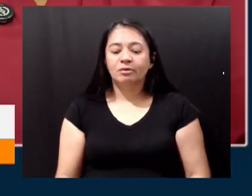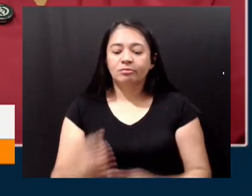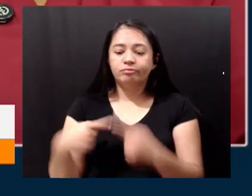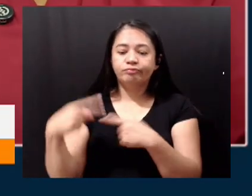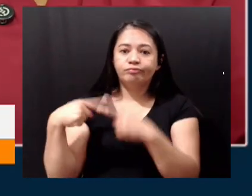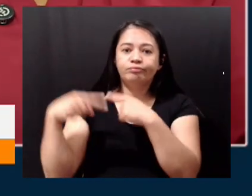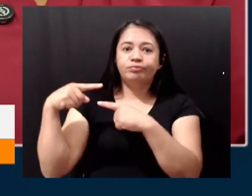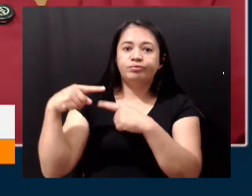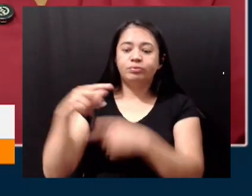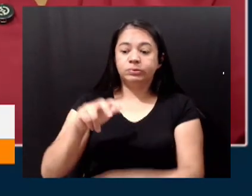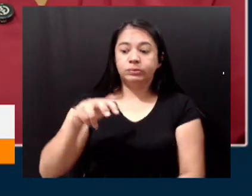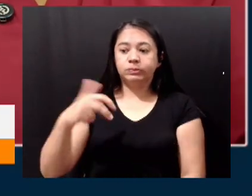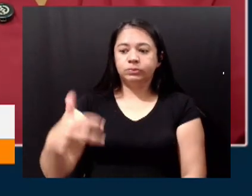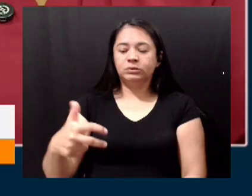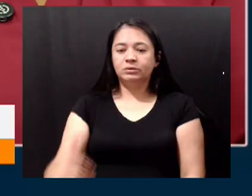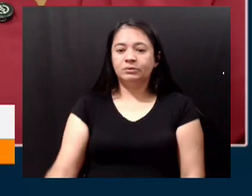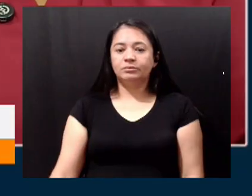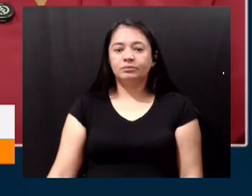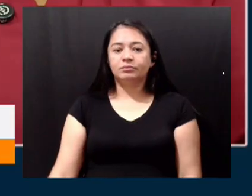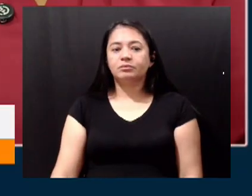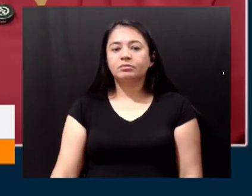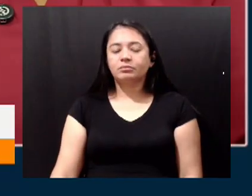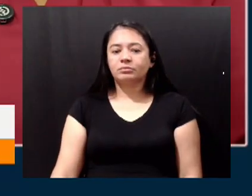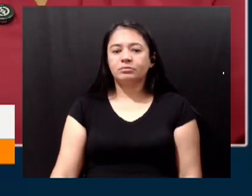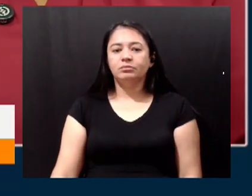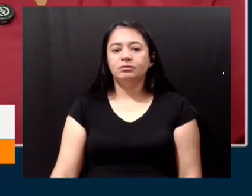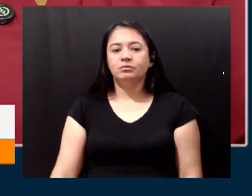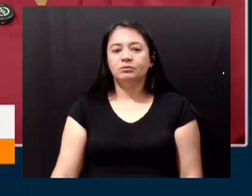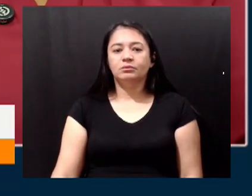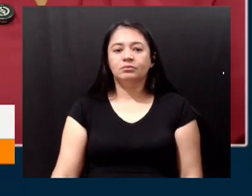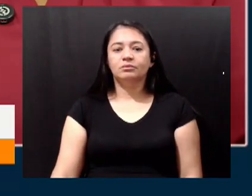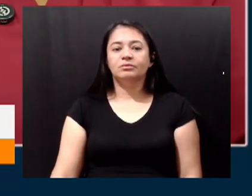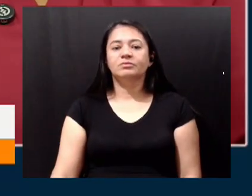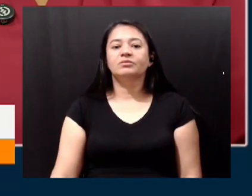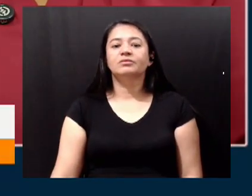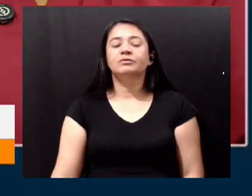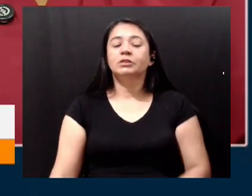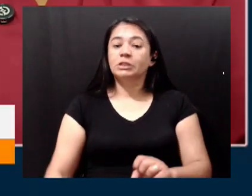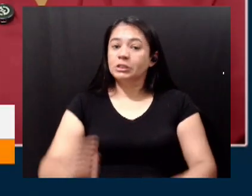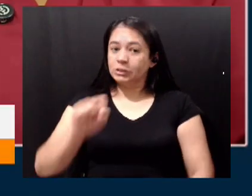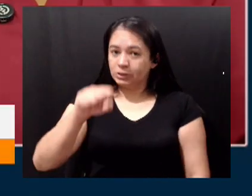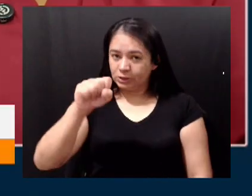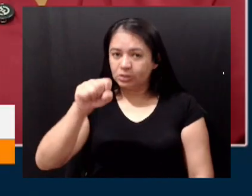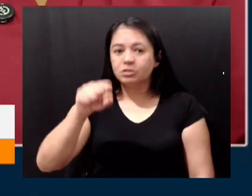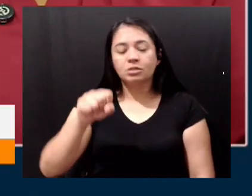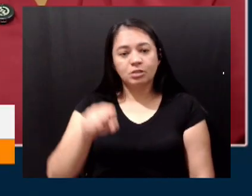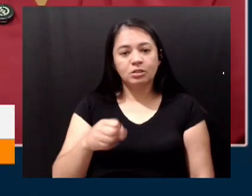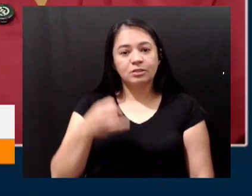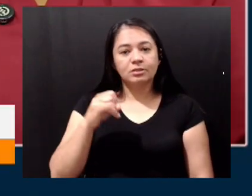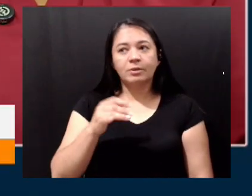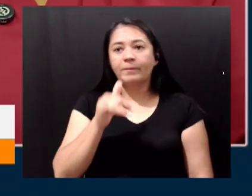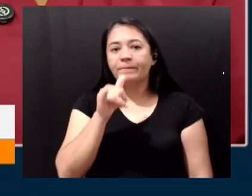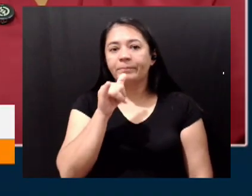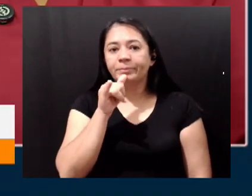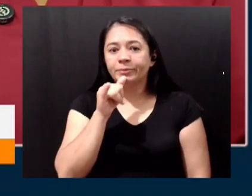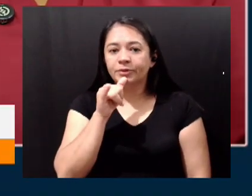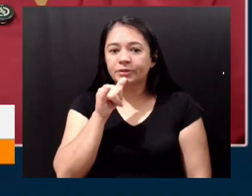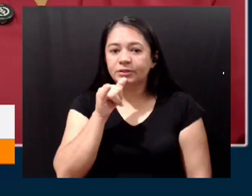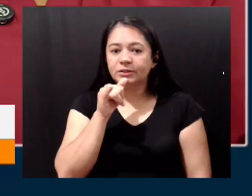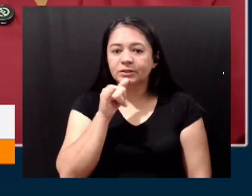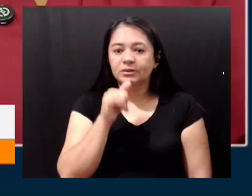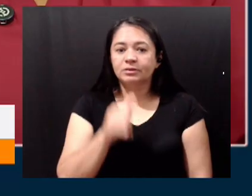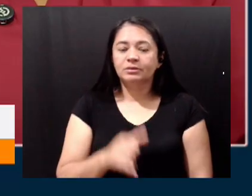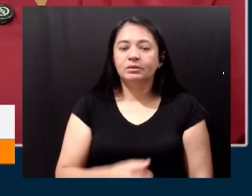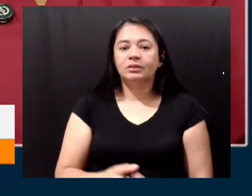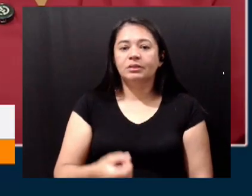não é? É isso, Rogério? Sim, no caso, por exemplo, você citou lá a dipirona, né.